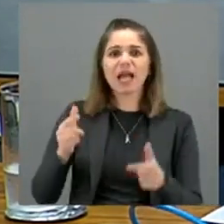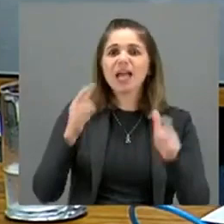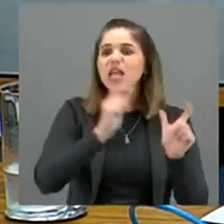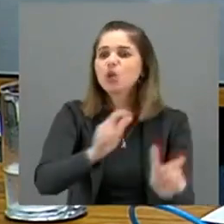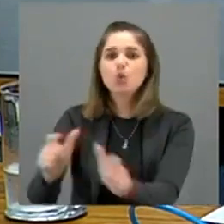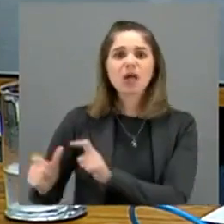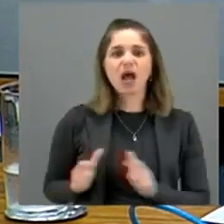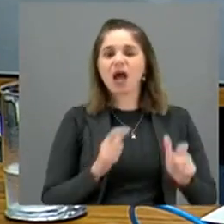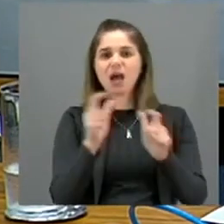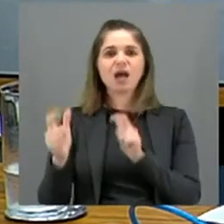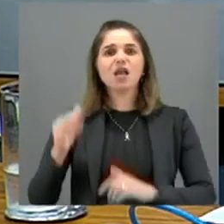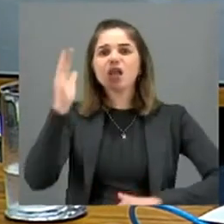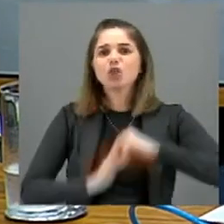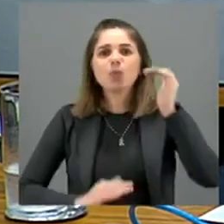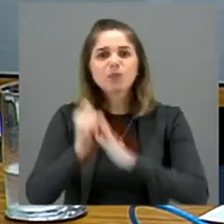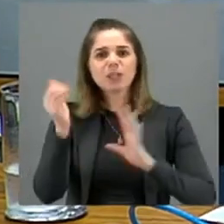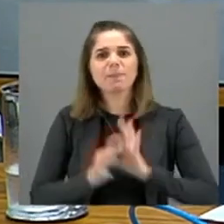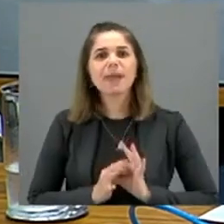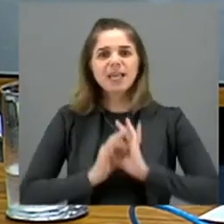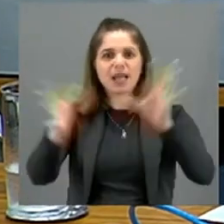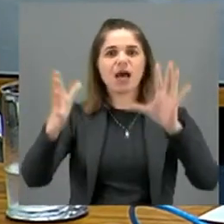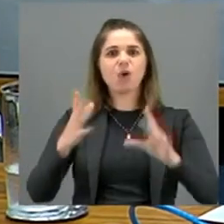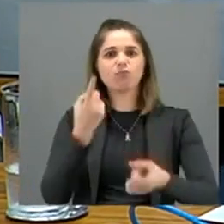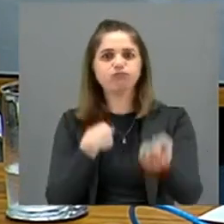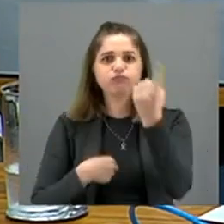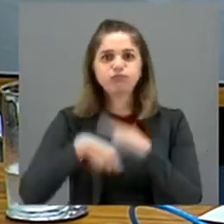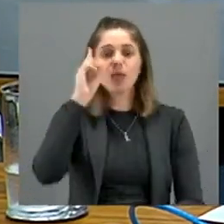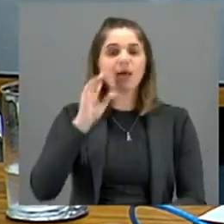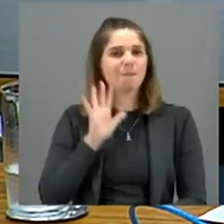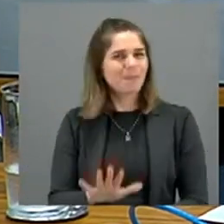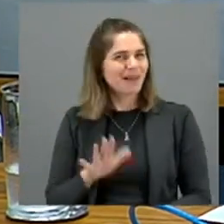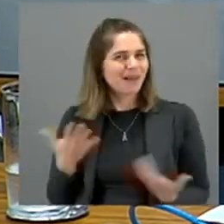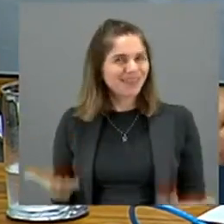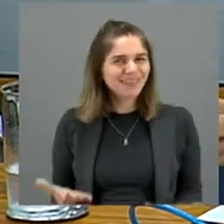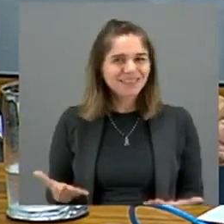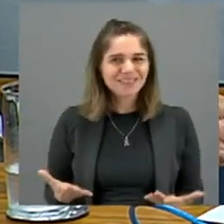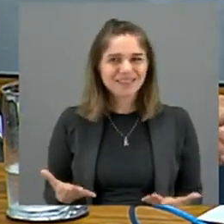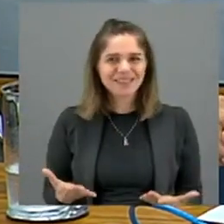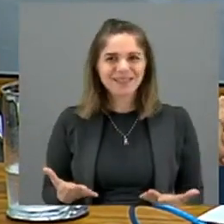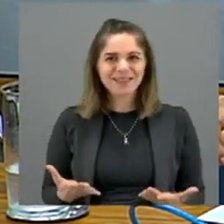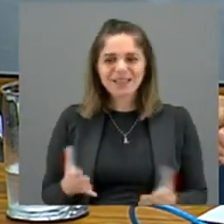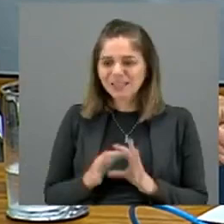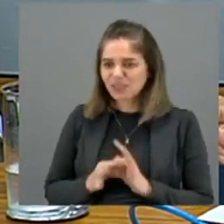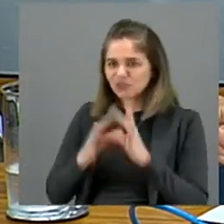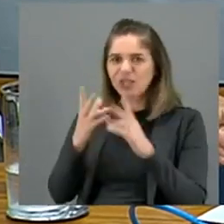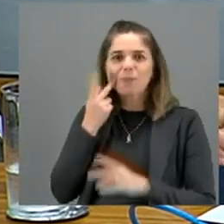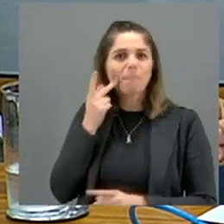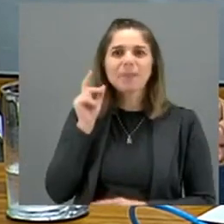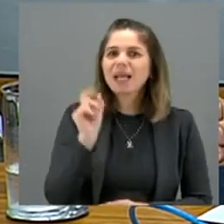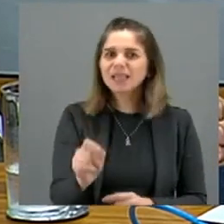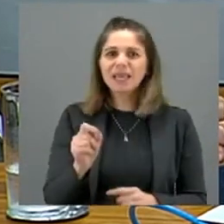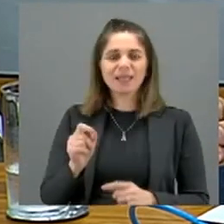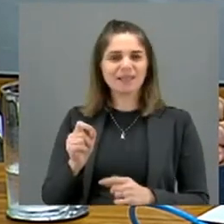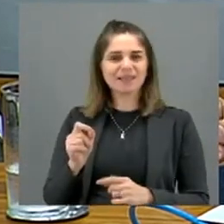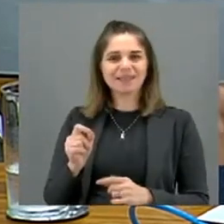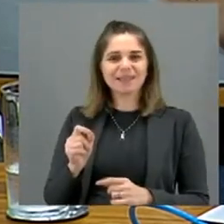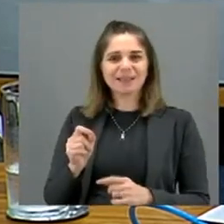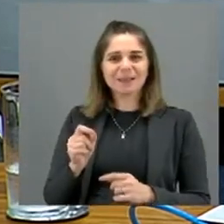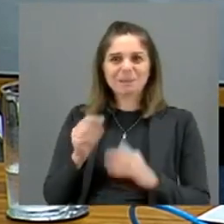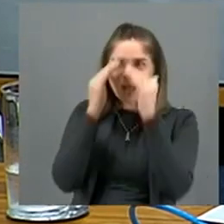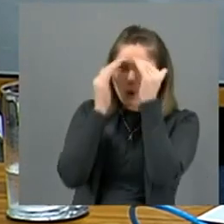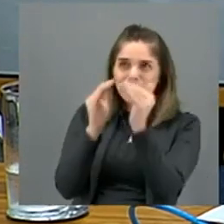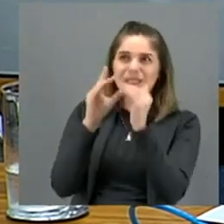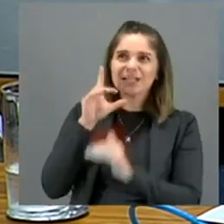profissional liberal bem sucedido, mas deixaram isso para poder seguir uma chamada, um sacerdócio, e ter